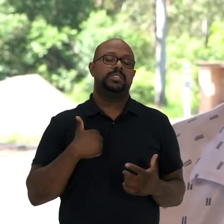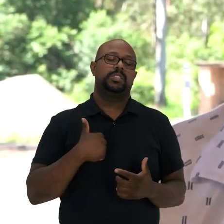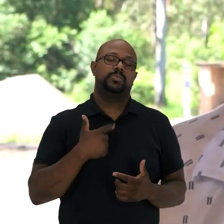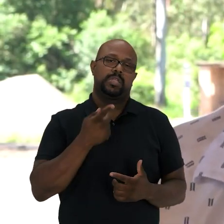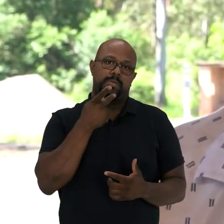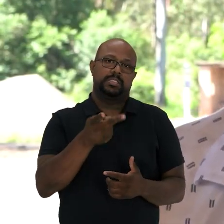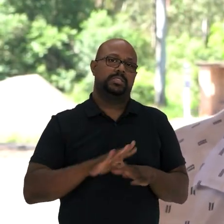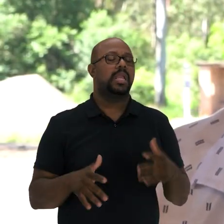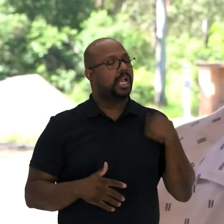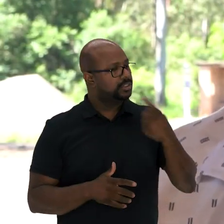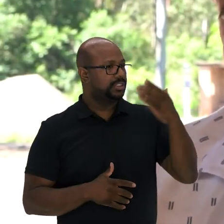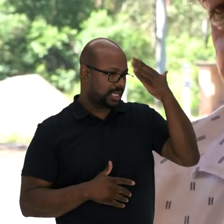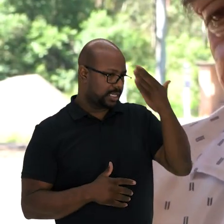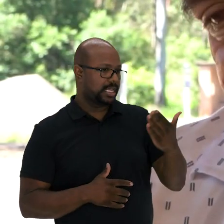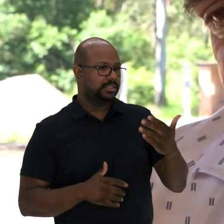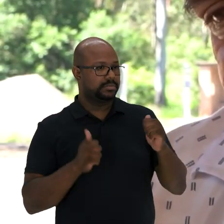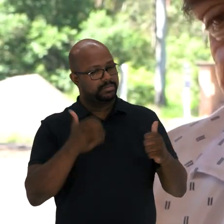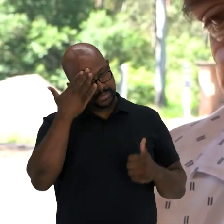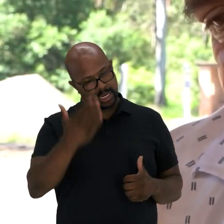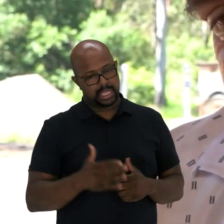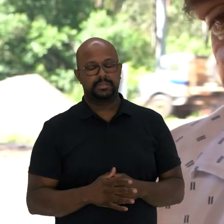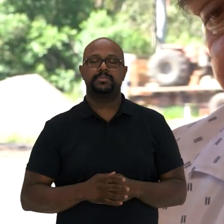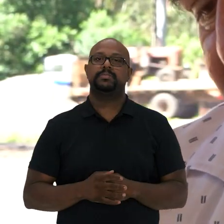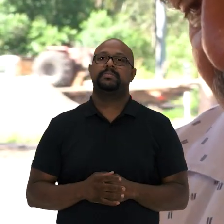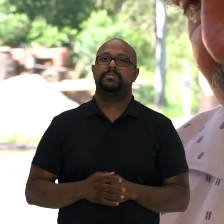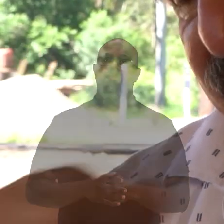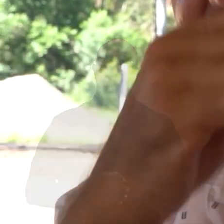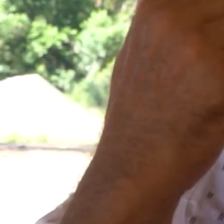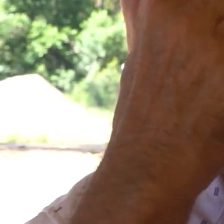Isso que eu tinha para mim. A gente que agradece. Obrigado.